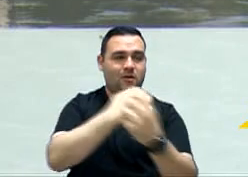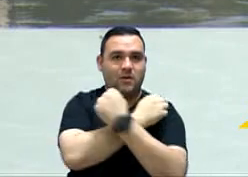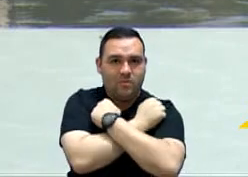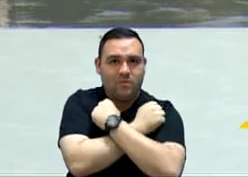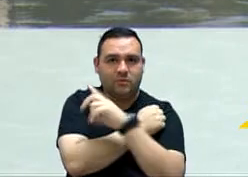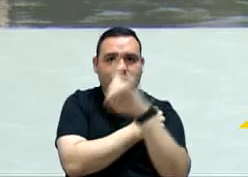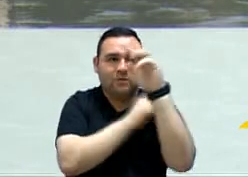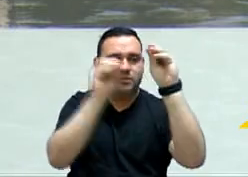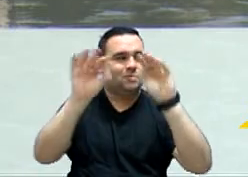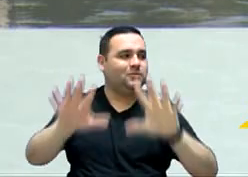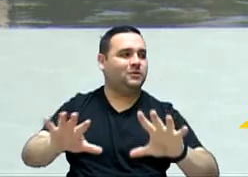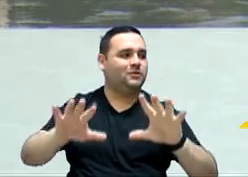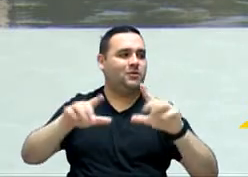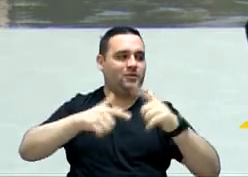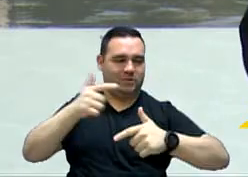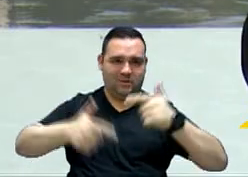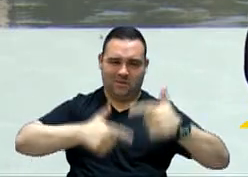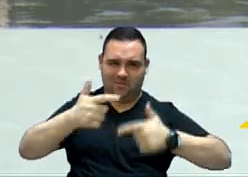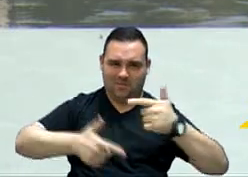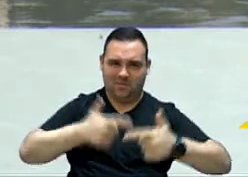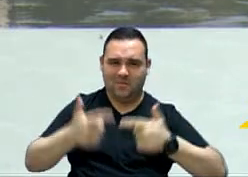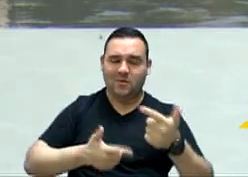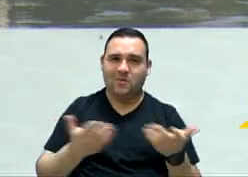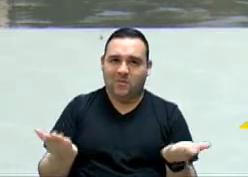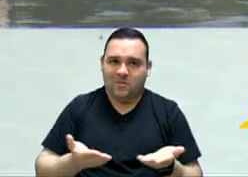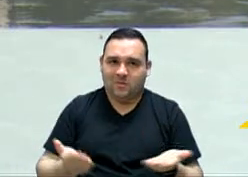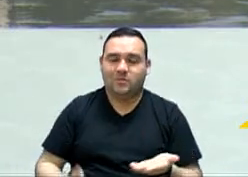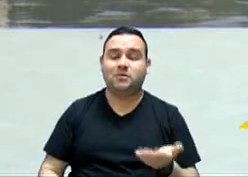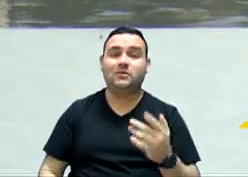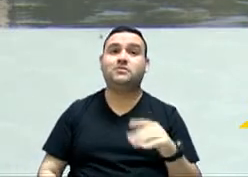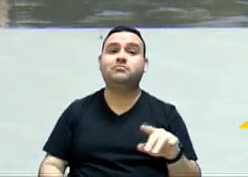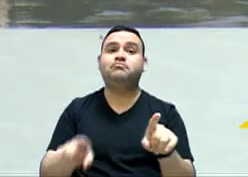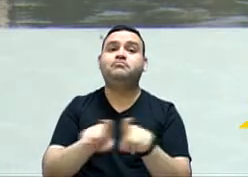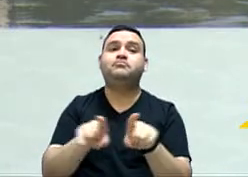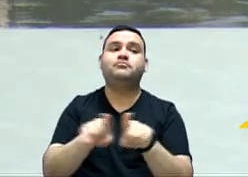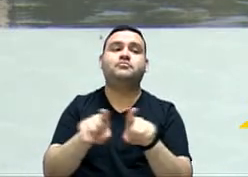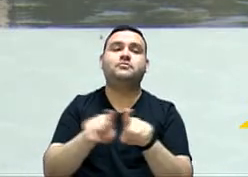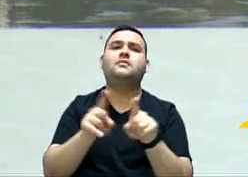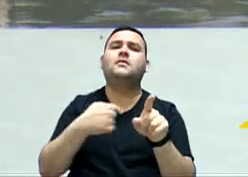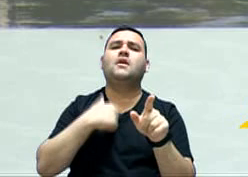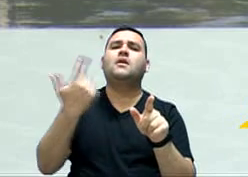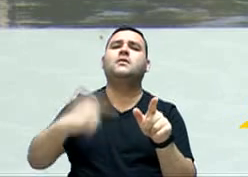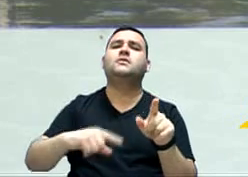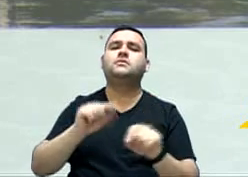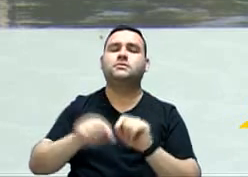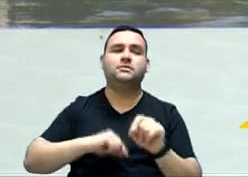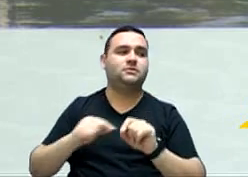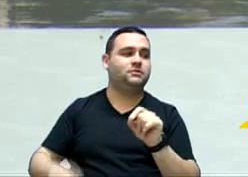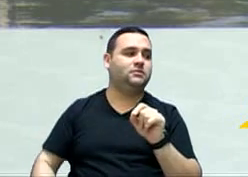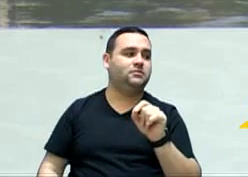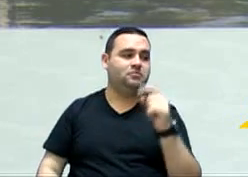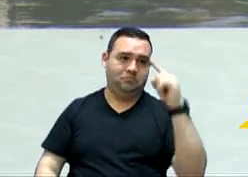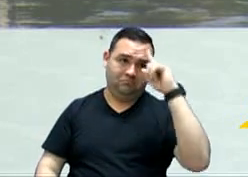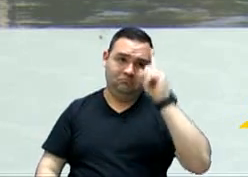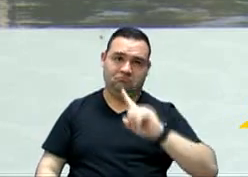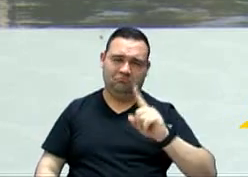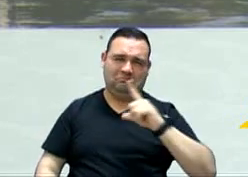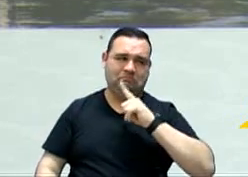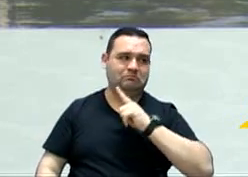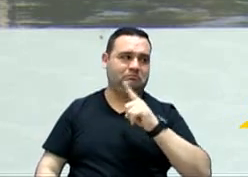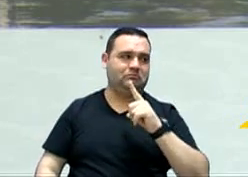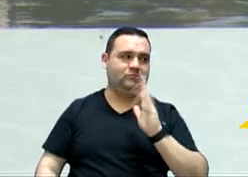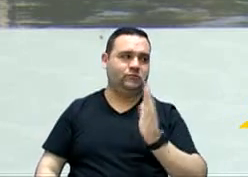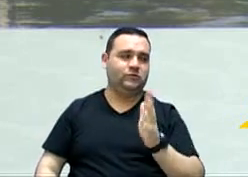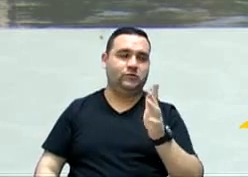que Deus abençoe muito aqui nossos trabalhos, pastor Apolo. E eu vim aqui falar, Nenê, eu não sei se você teve também, imagino que